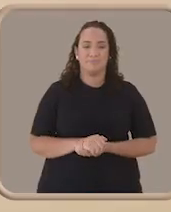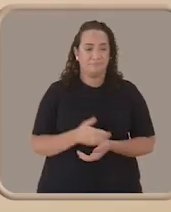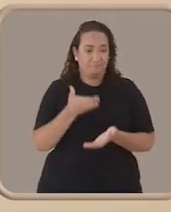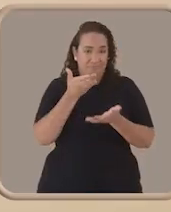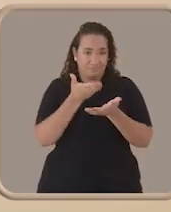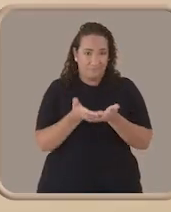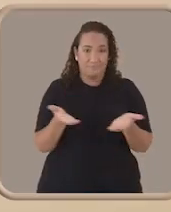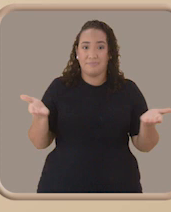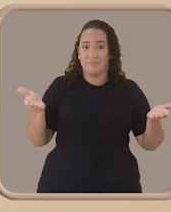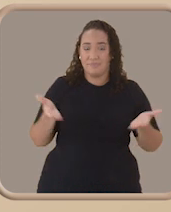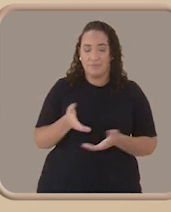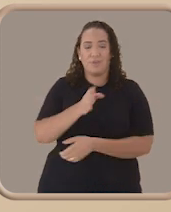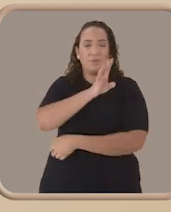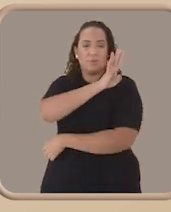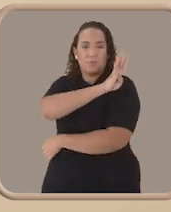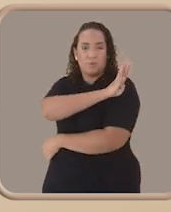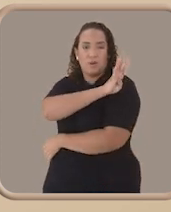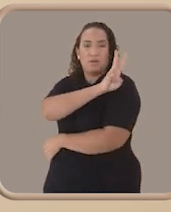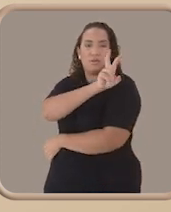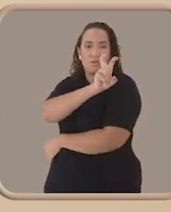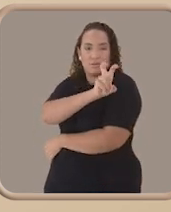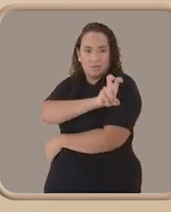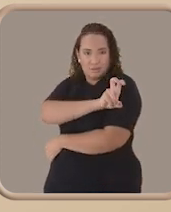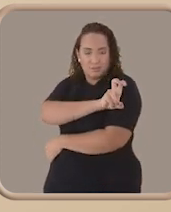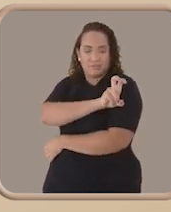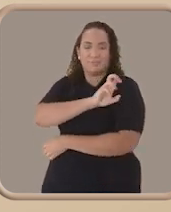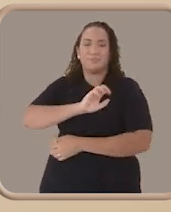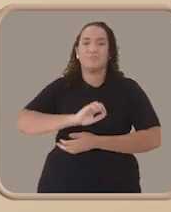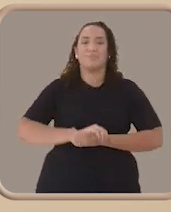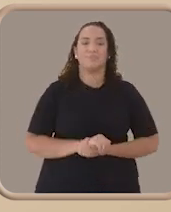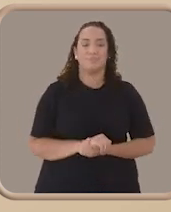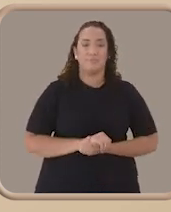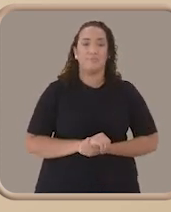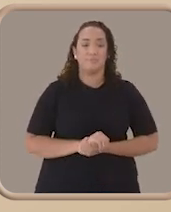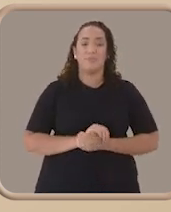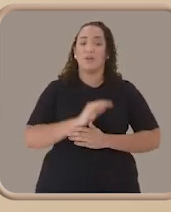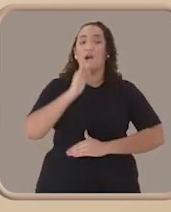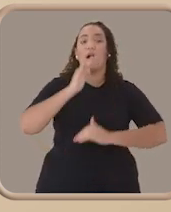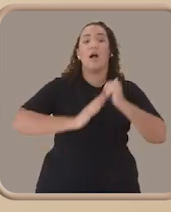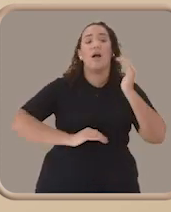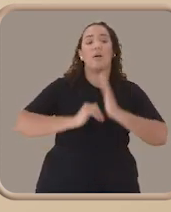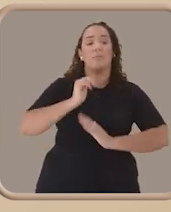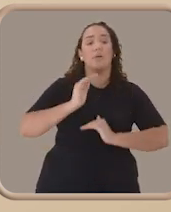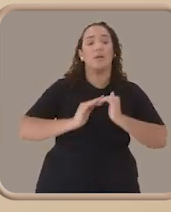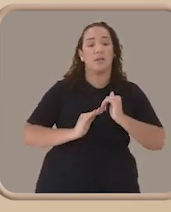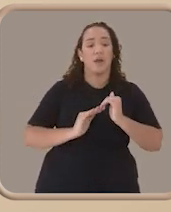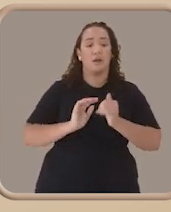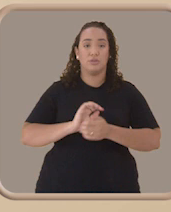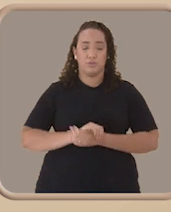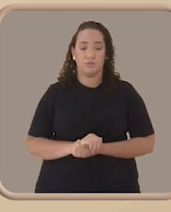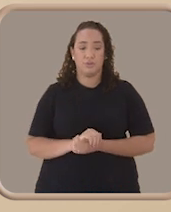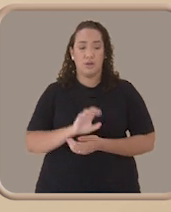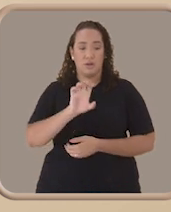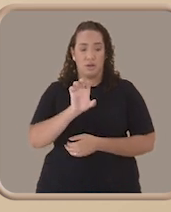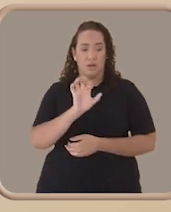Essa aula é do 4º e 5º ano do Ensino Fundamental 1. Trabalha a habilidade da BNCC,